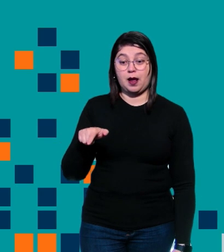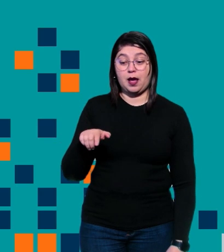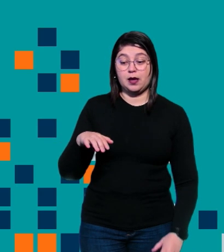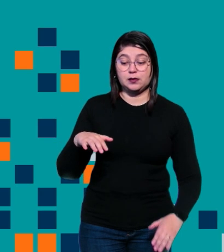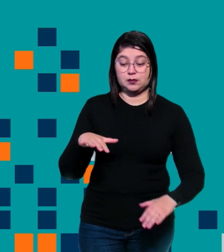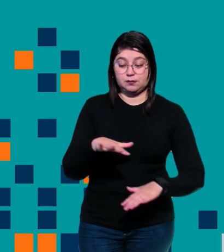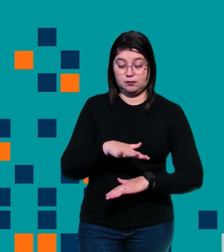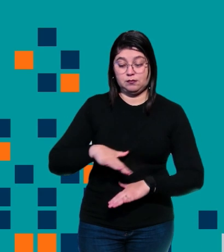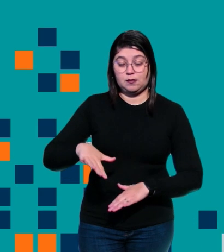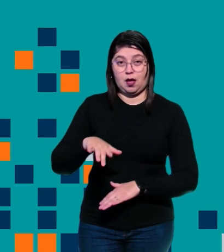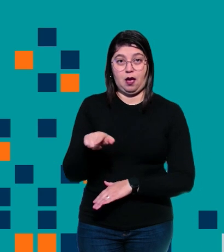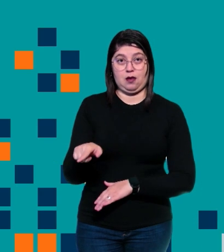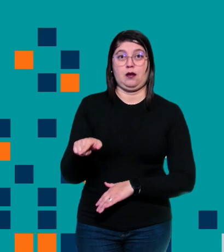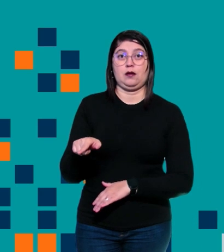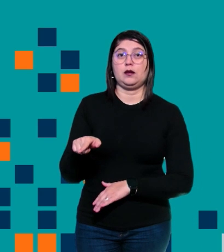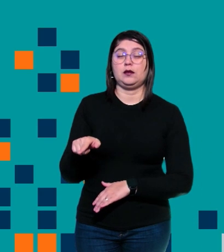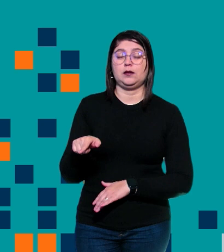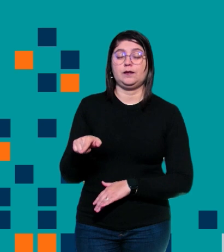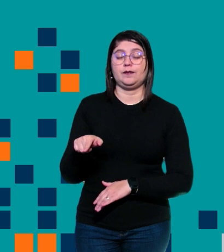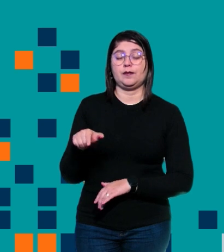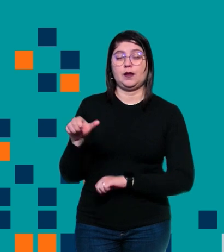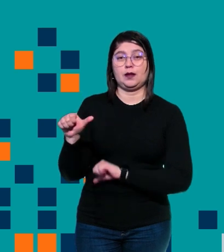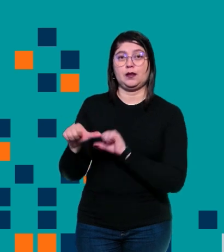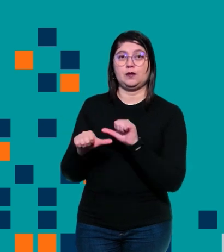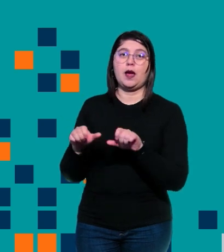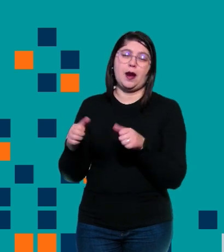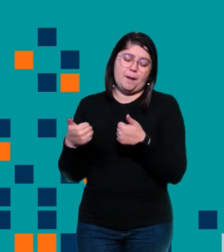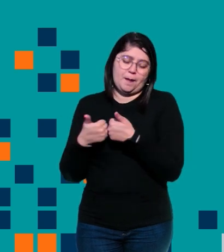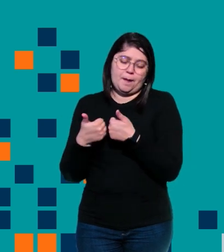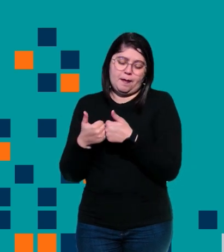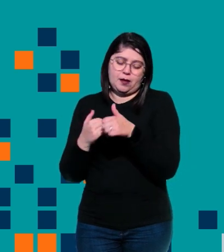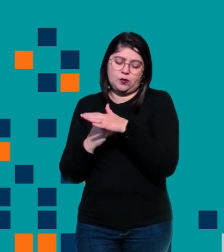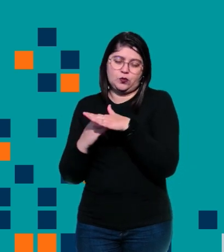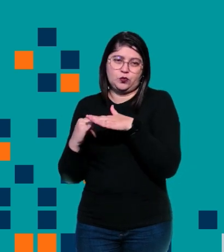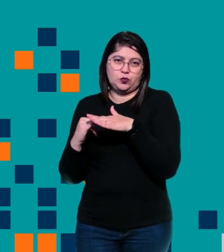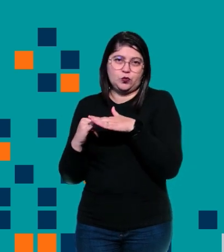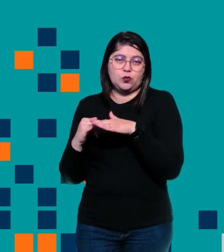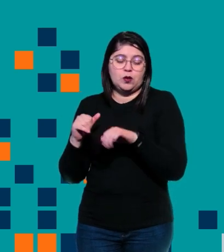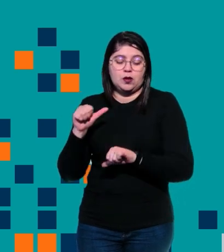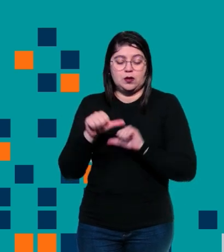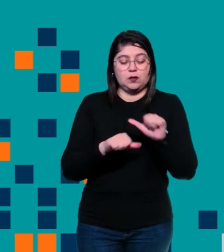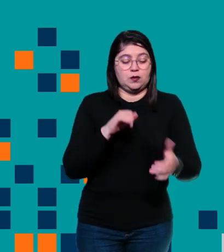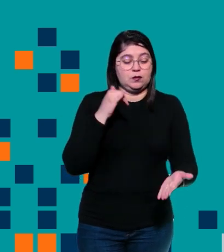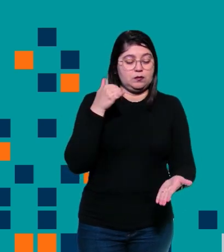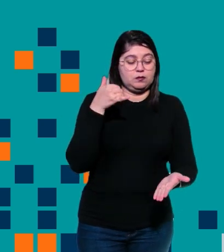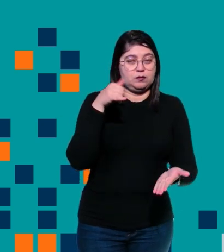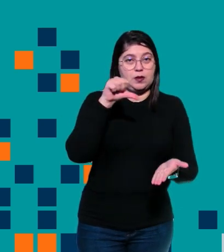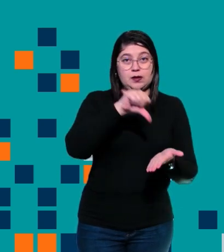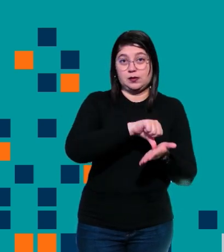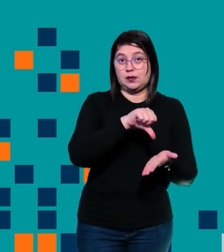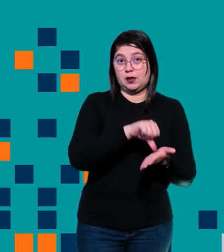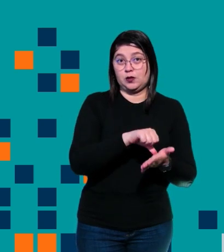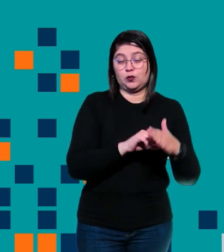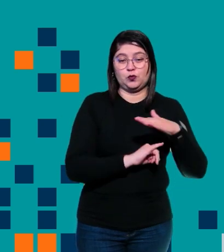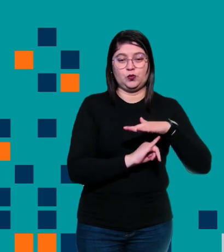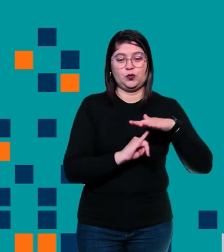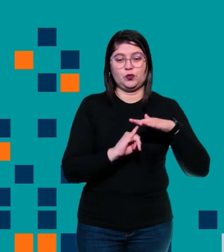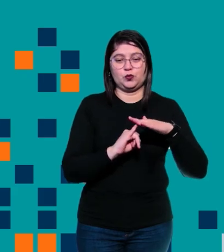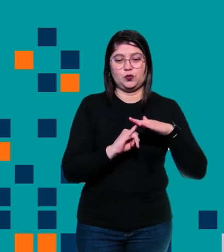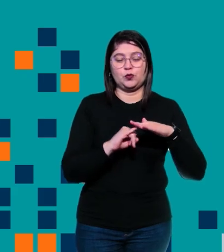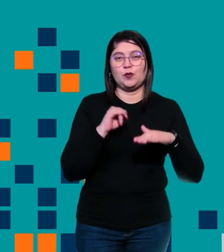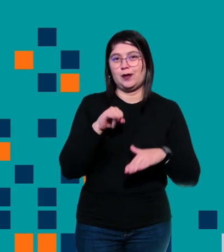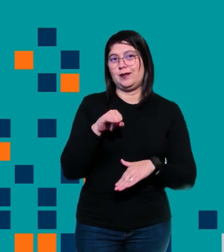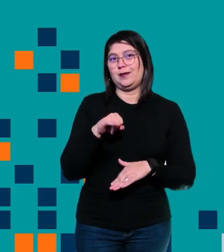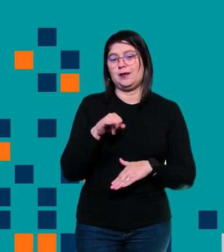sítio, que foi doado para o Instituto, na sede do Instituto Burle Marx. Então, assim, essa